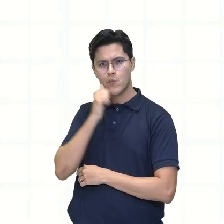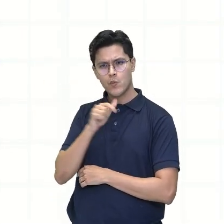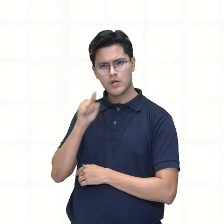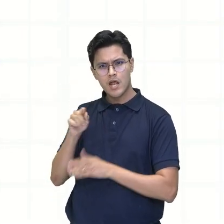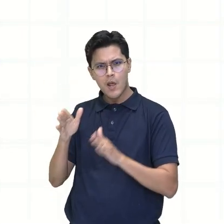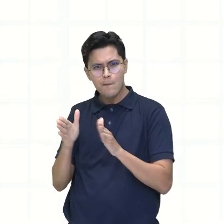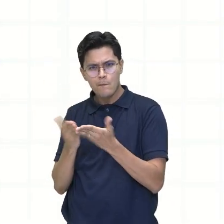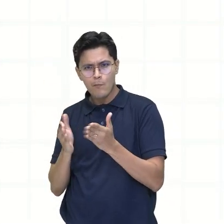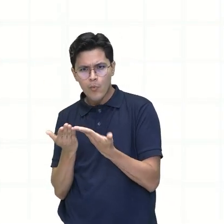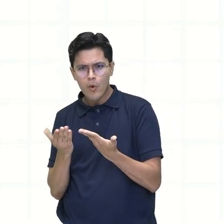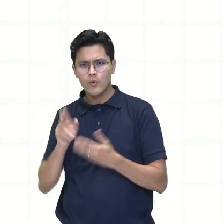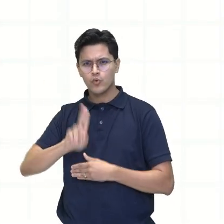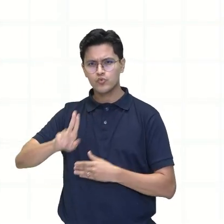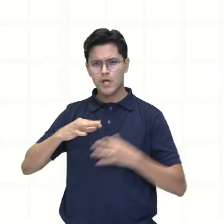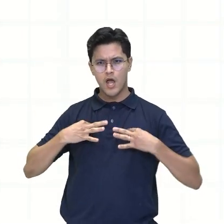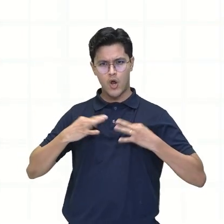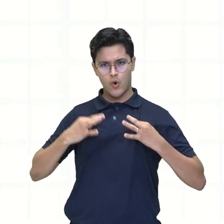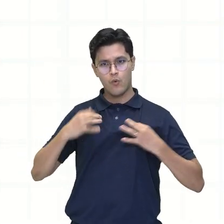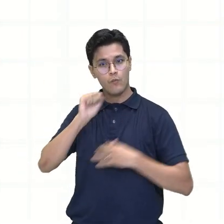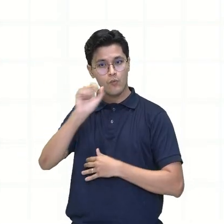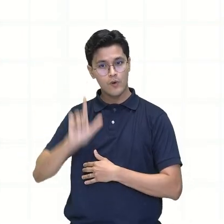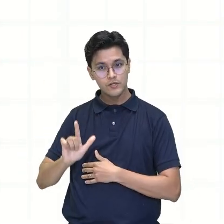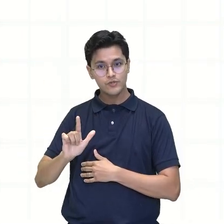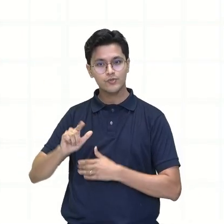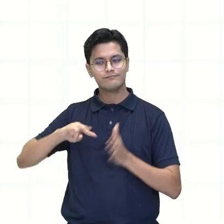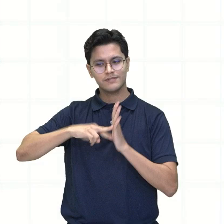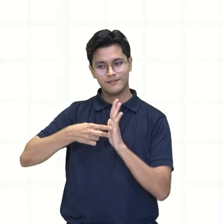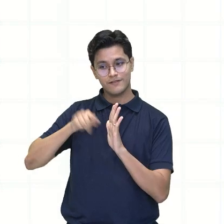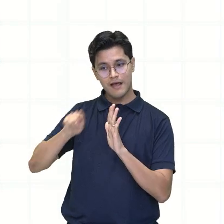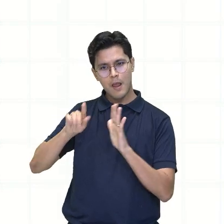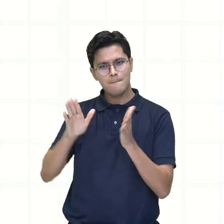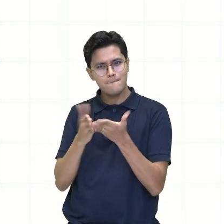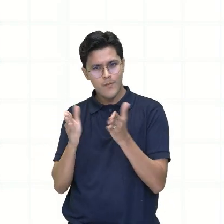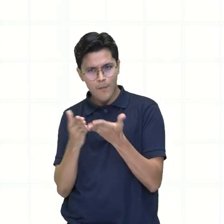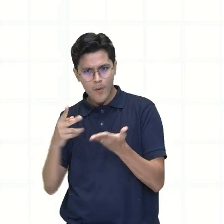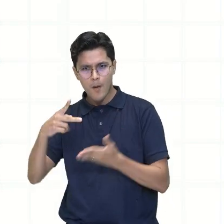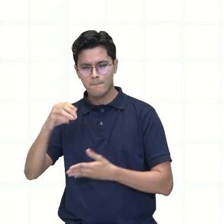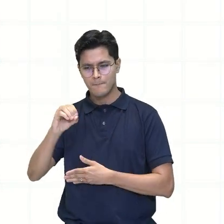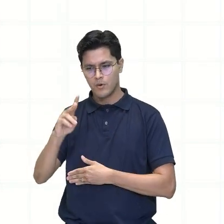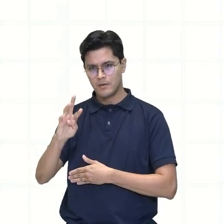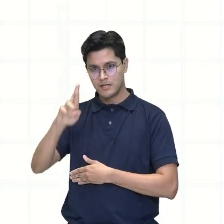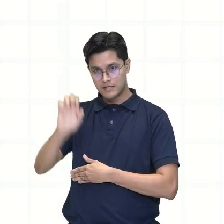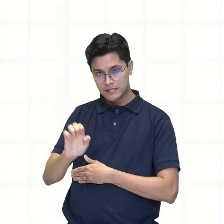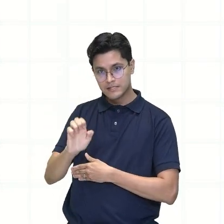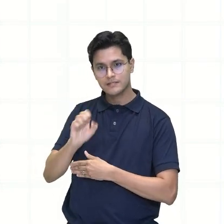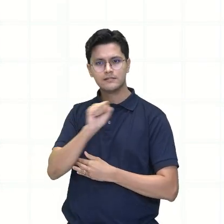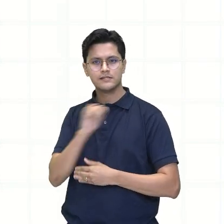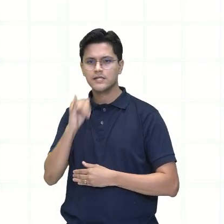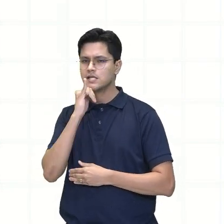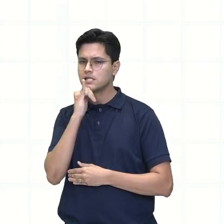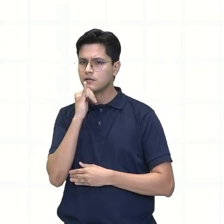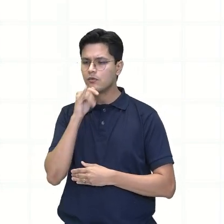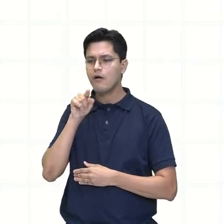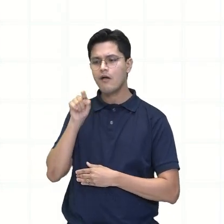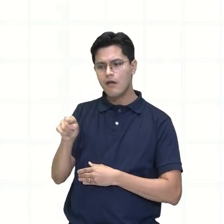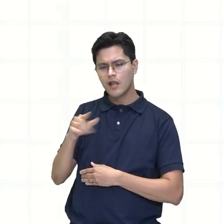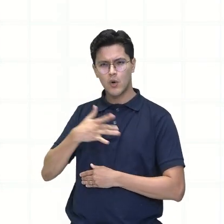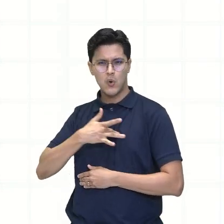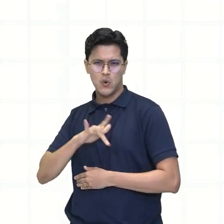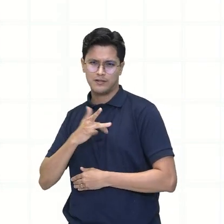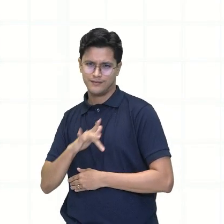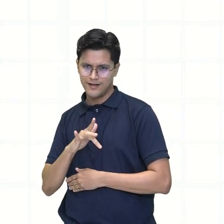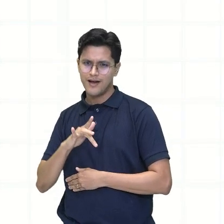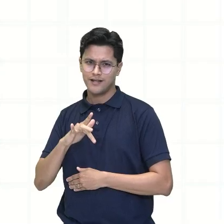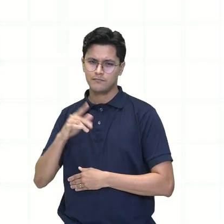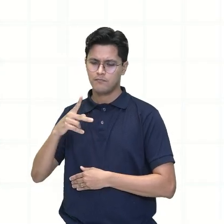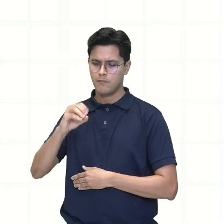mulher pobre, significa que ela tinha poucos recursos financeiros. Quando eu digo pobre mulher, significa o quê? Ah, ela é uma coitada,